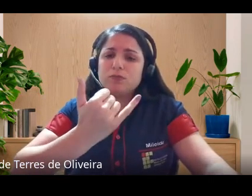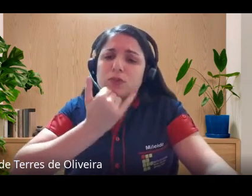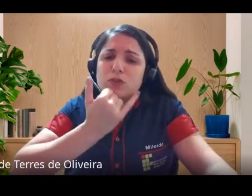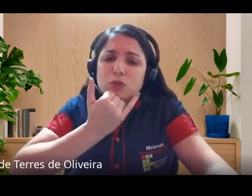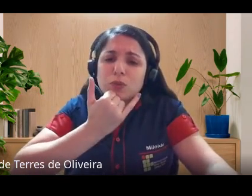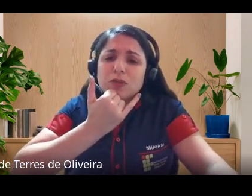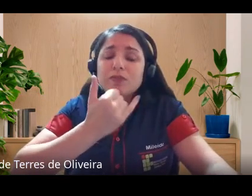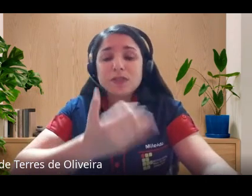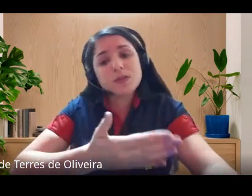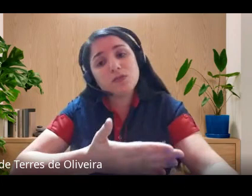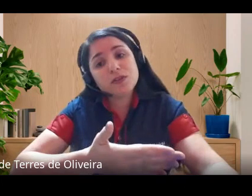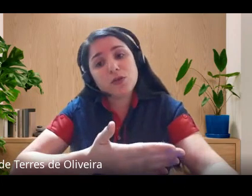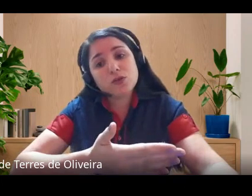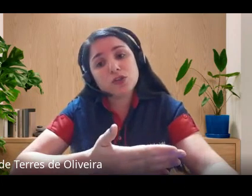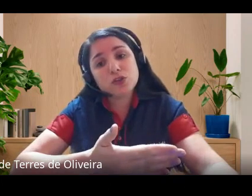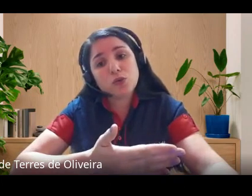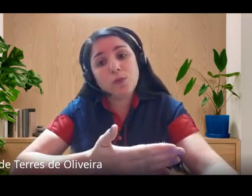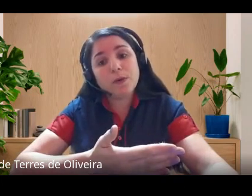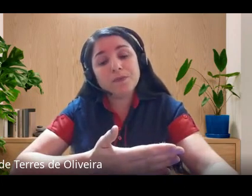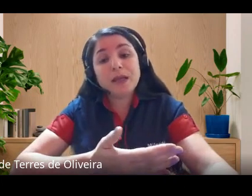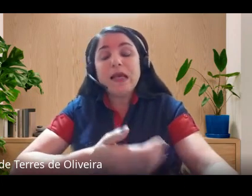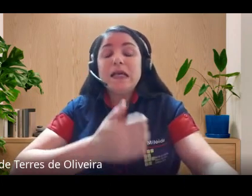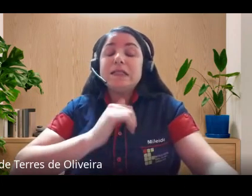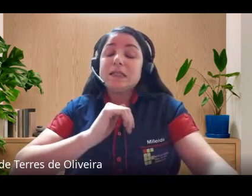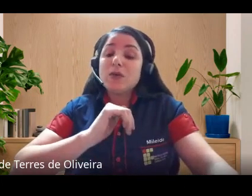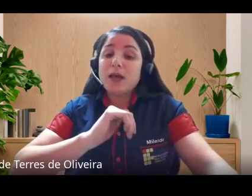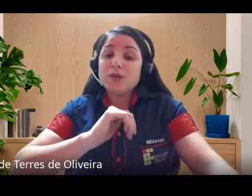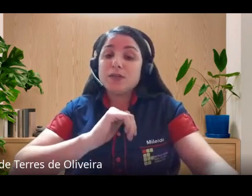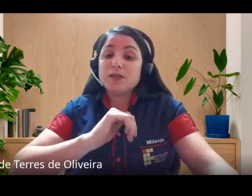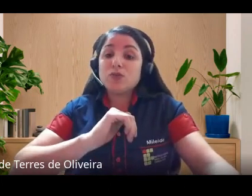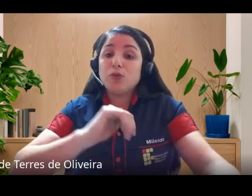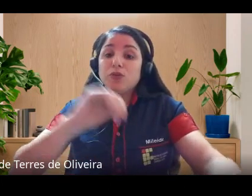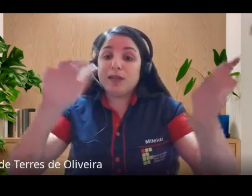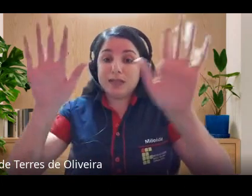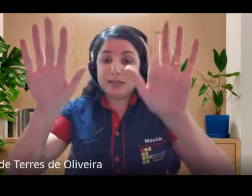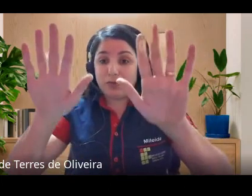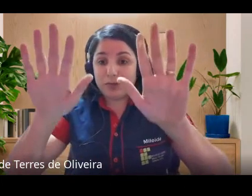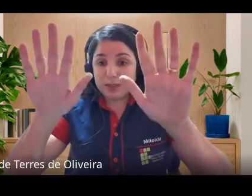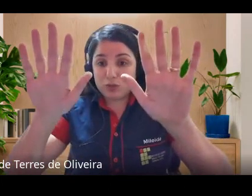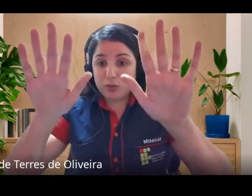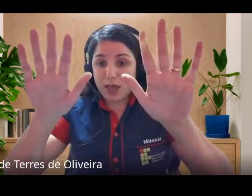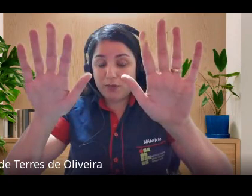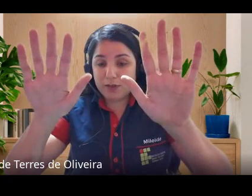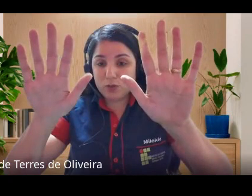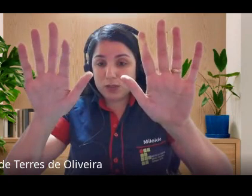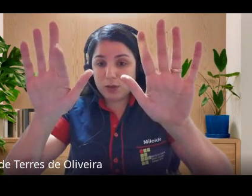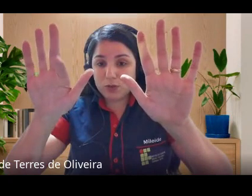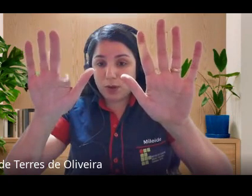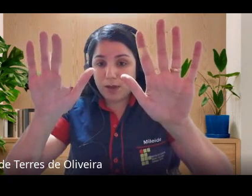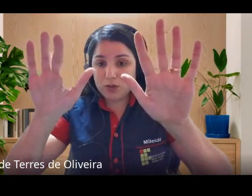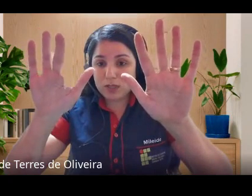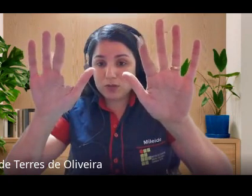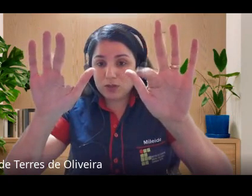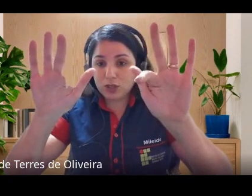perdão, desculpa, eu tenho que fazer expressão facial de desculpa. Se eu quero dizer que estou muito feliz, configuração de mão em F, as duas mãos,